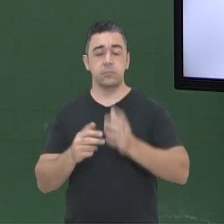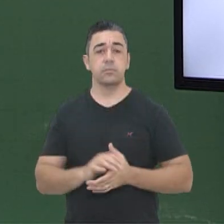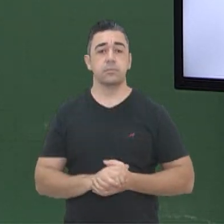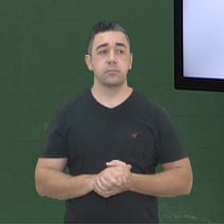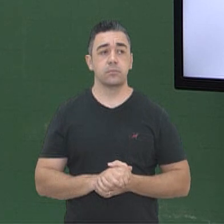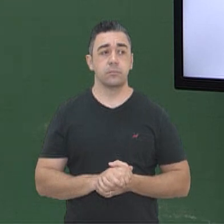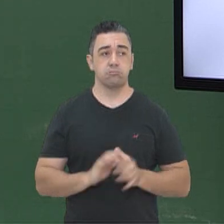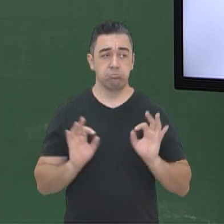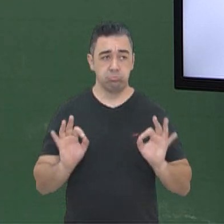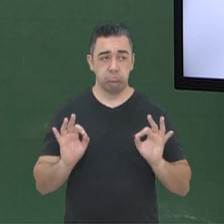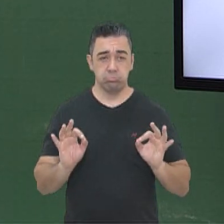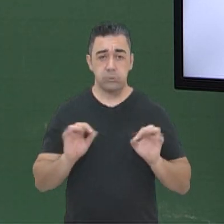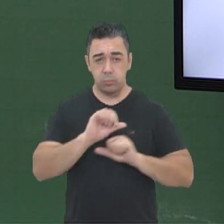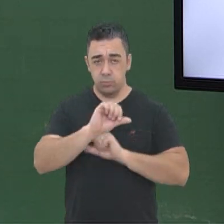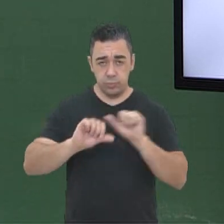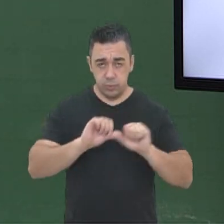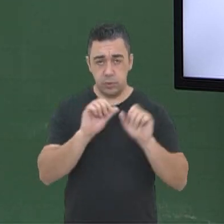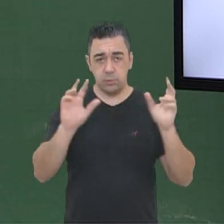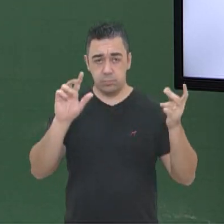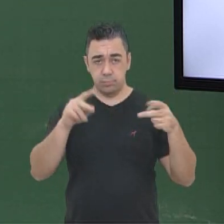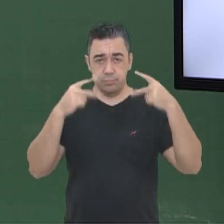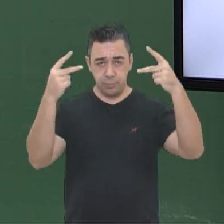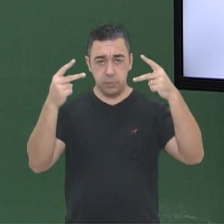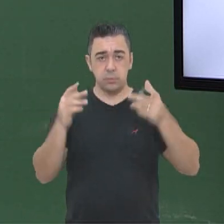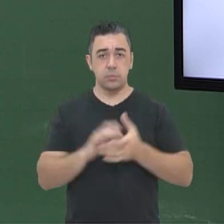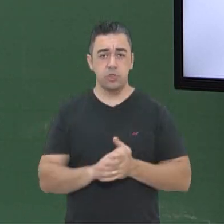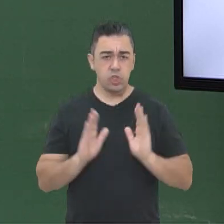12, tá? Então eu transformei as duas em